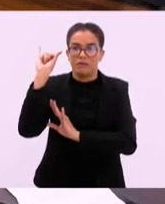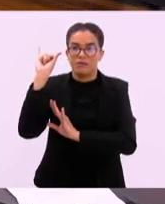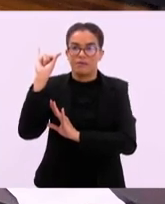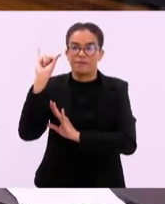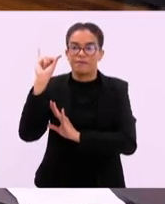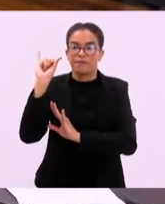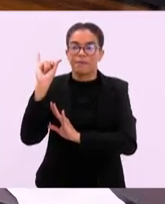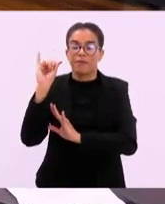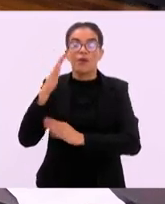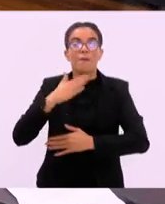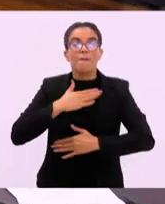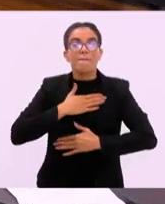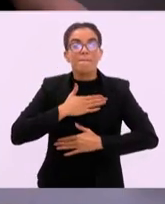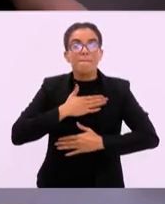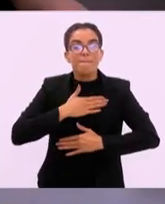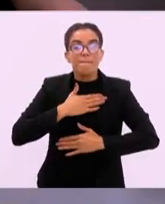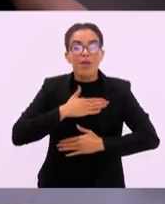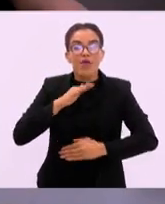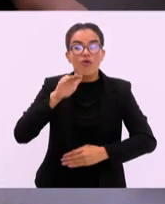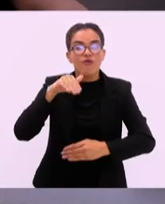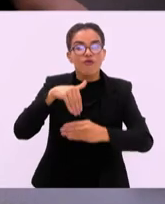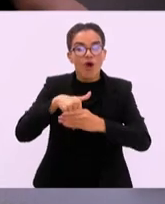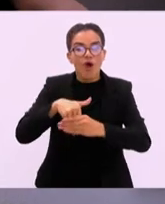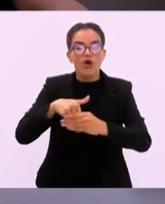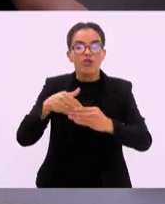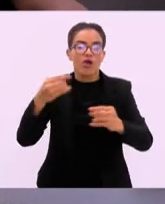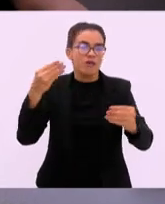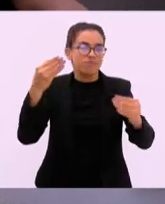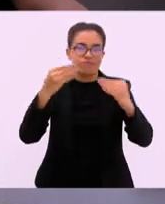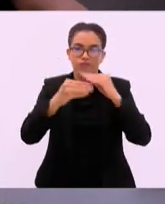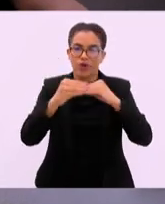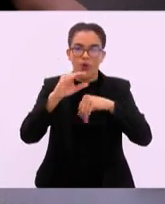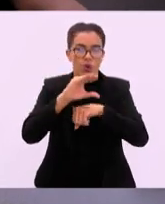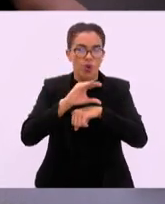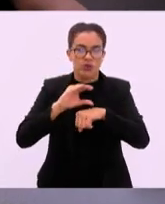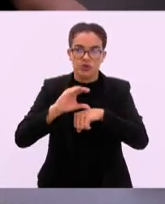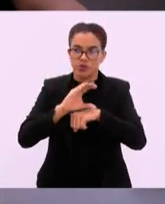meu voto é pela inconstitucionalidade, porque